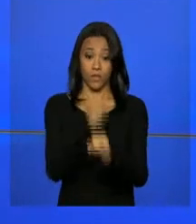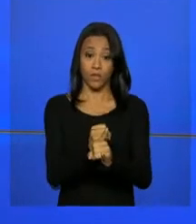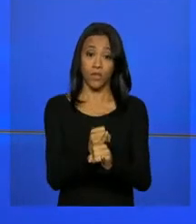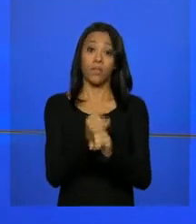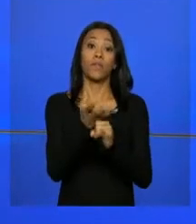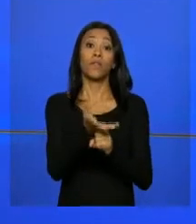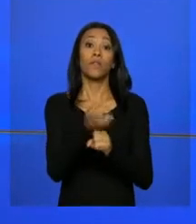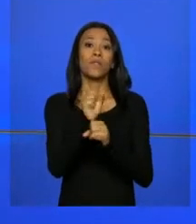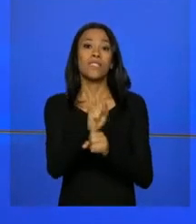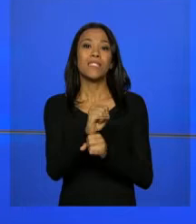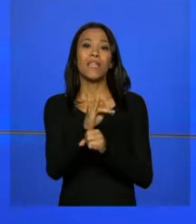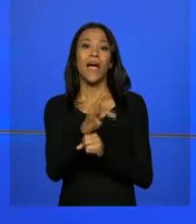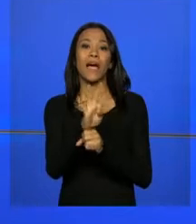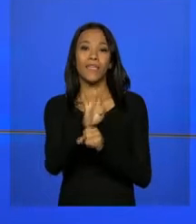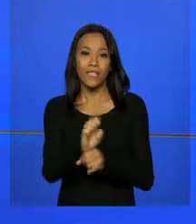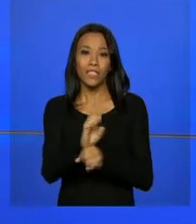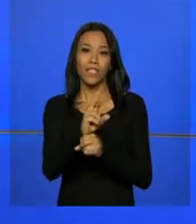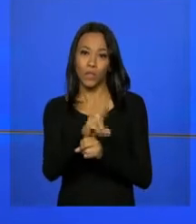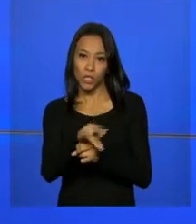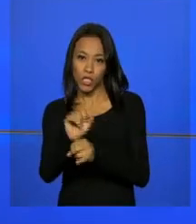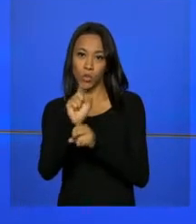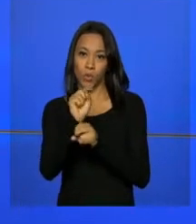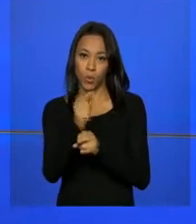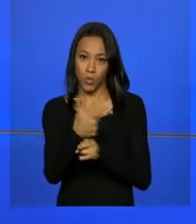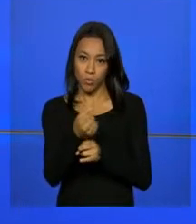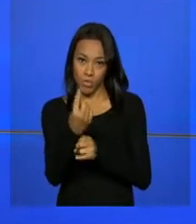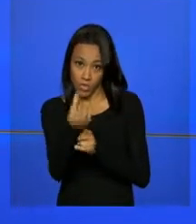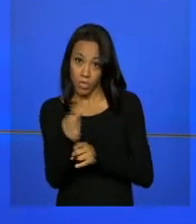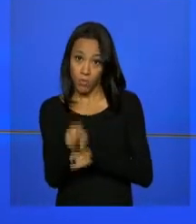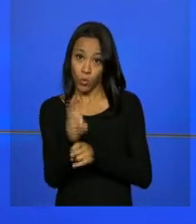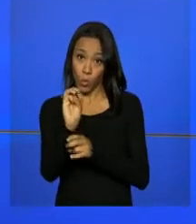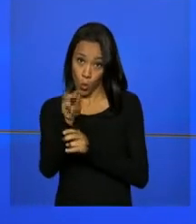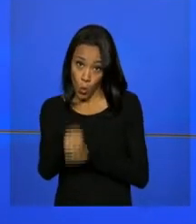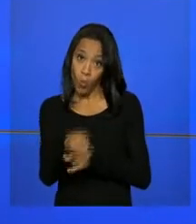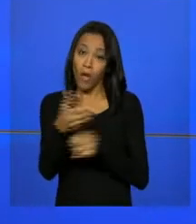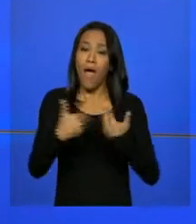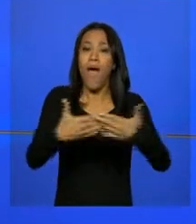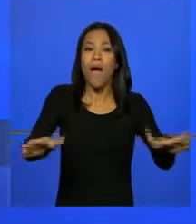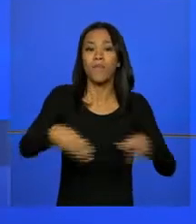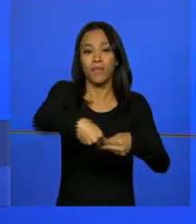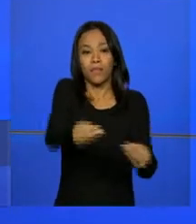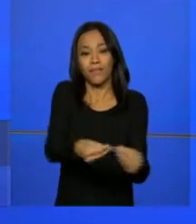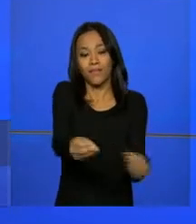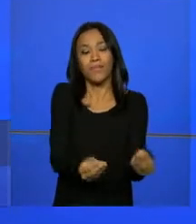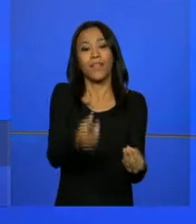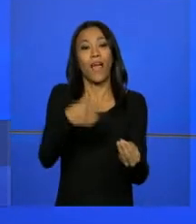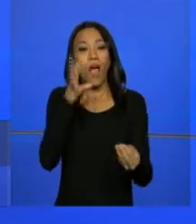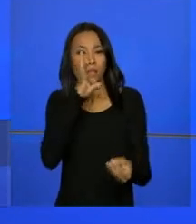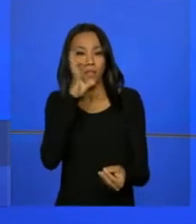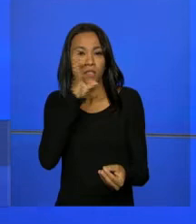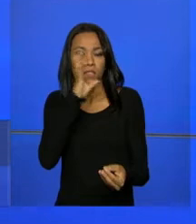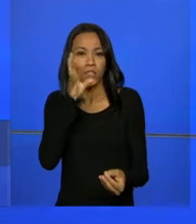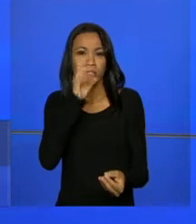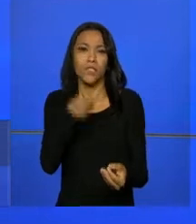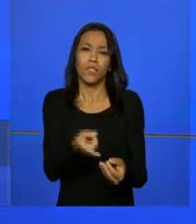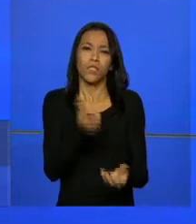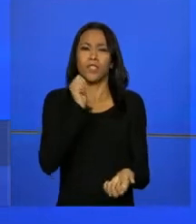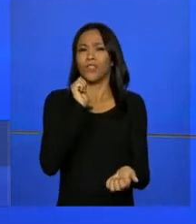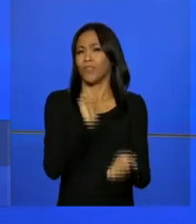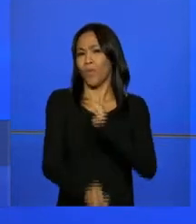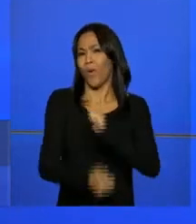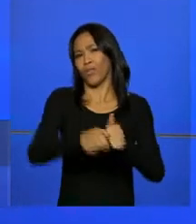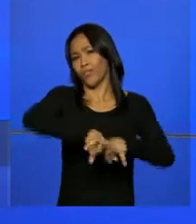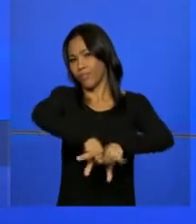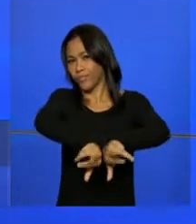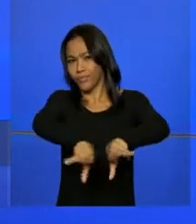2016.com abre hoje uma nova etapa de vendas de ingressos para quem quiser assistir as finais e finais além de jogos de